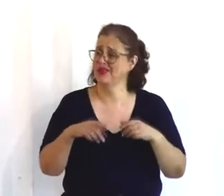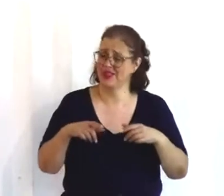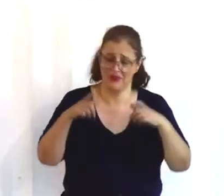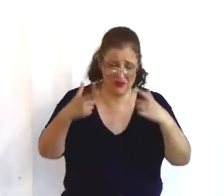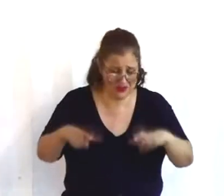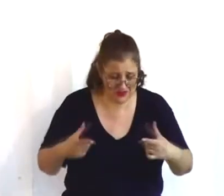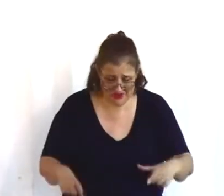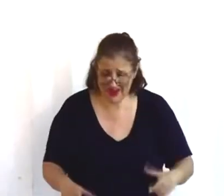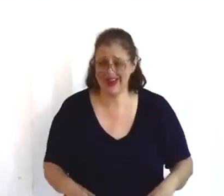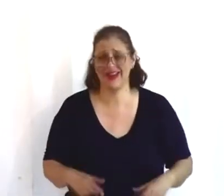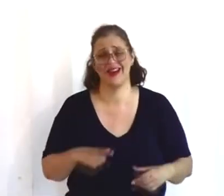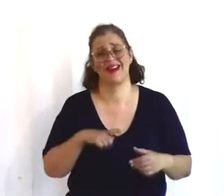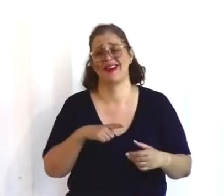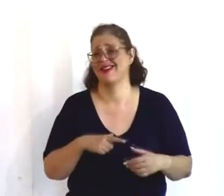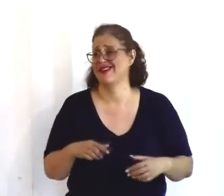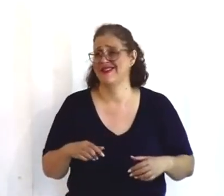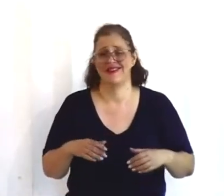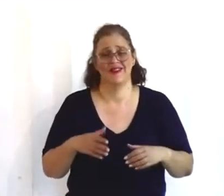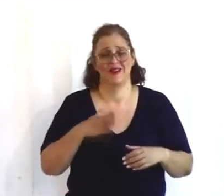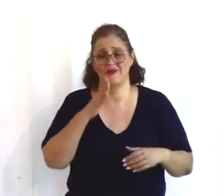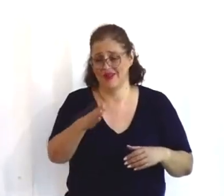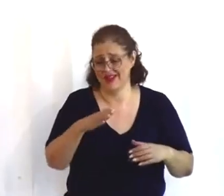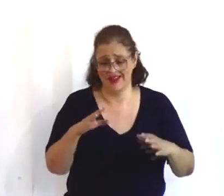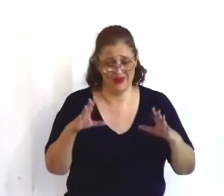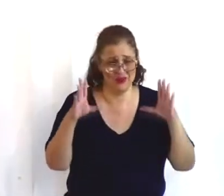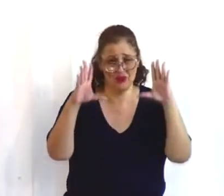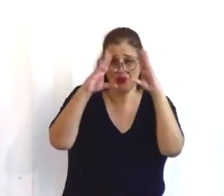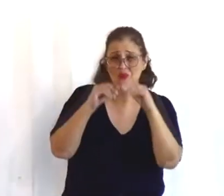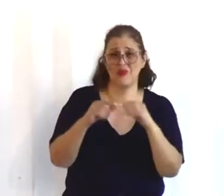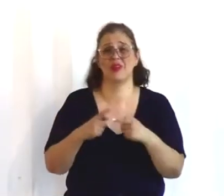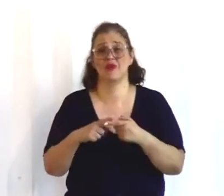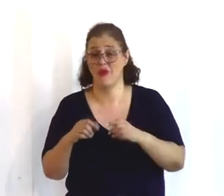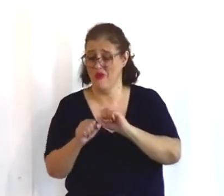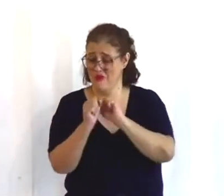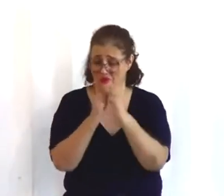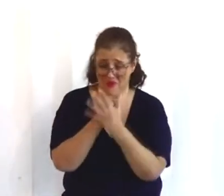tenham pandemias, mesmo que a igreja seja perseguida.